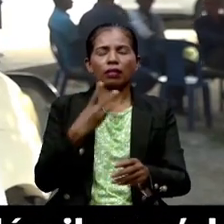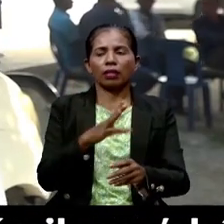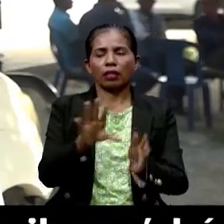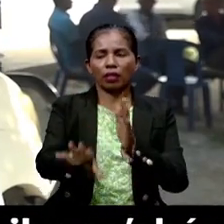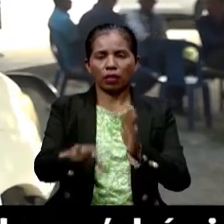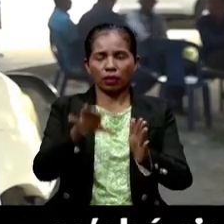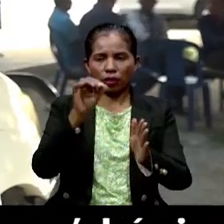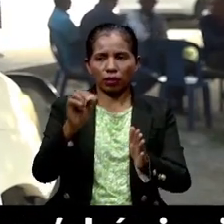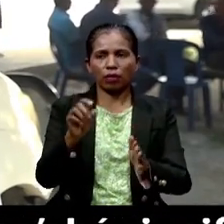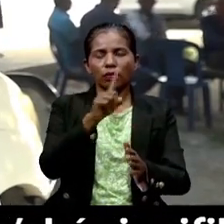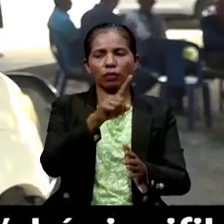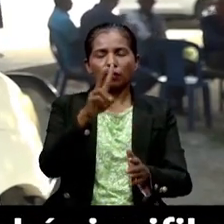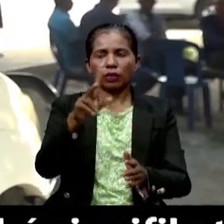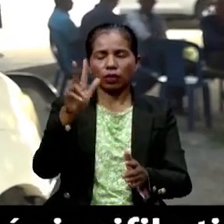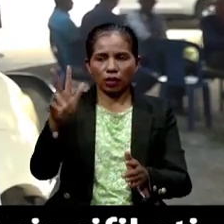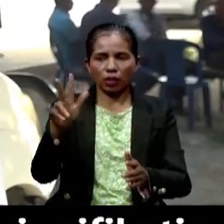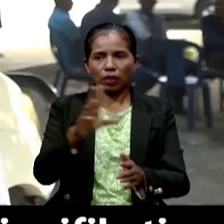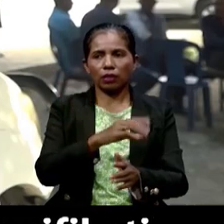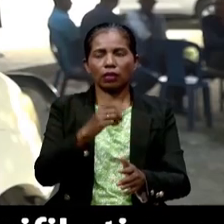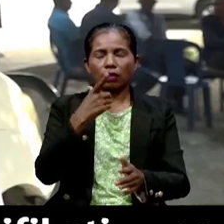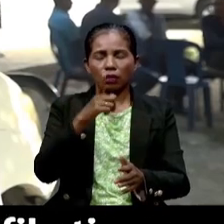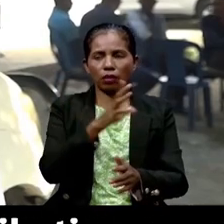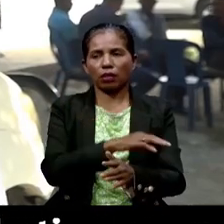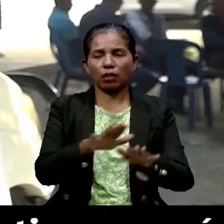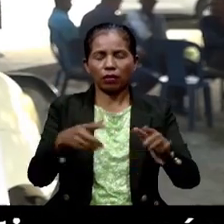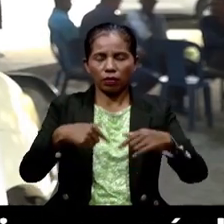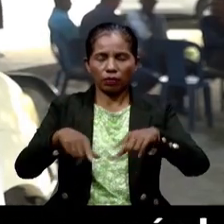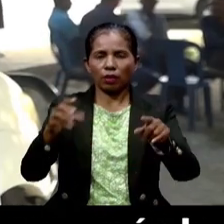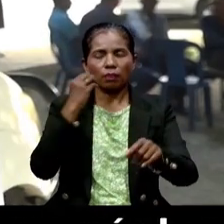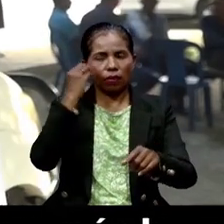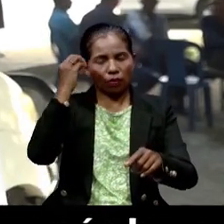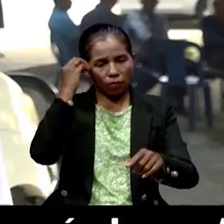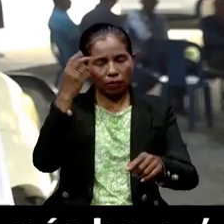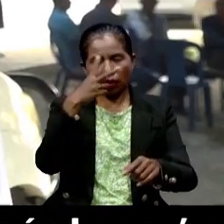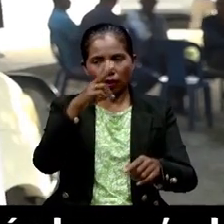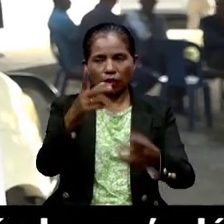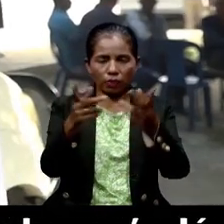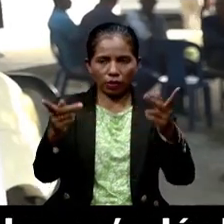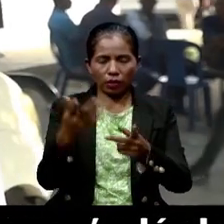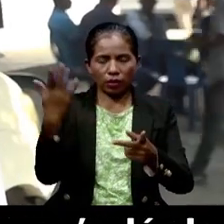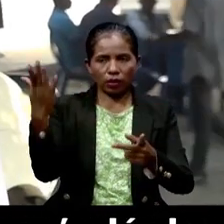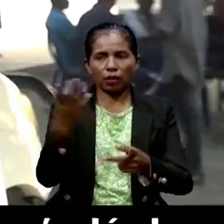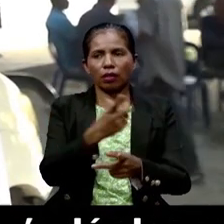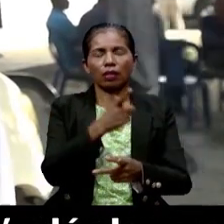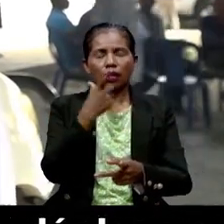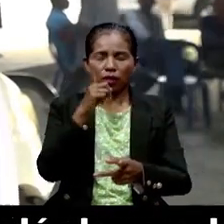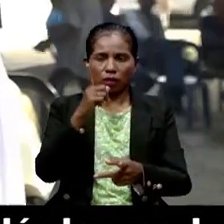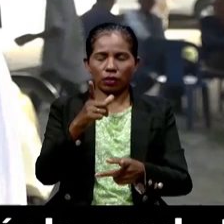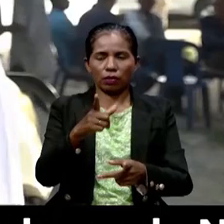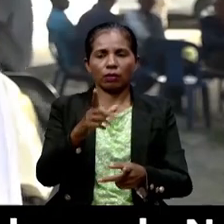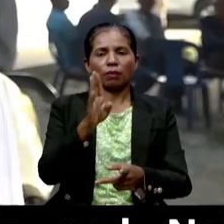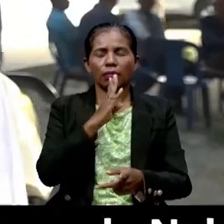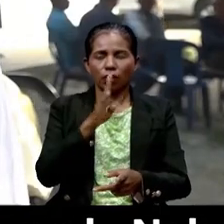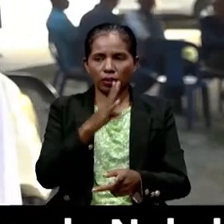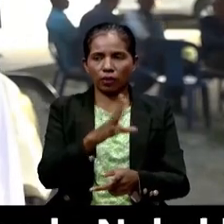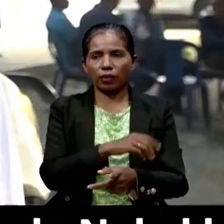anori um, dois, três, ou língua portuguesa, mas bem, lavar que ser fila ba uma, e na ba ambiente, na ba se domina, ou língua melaio, então,